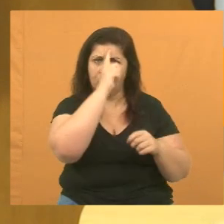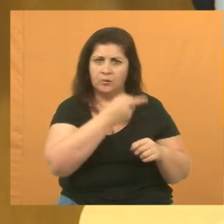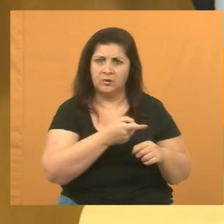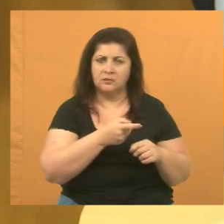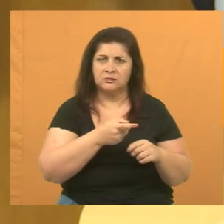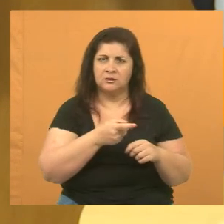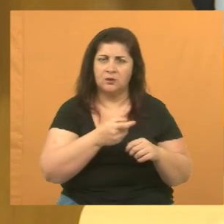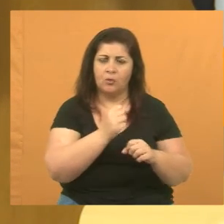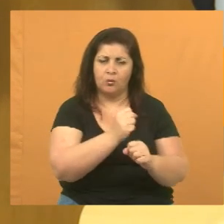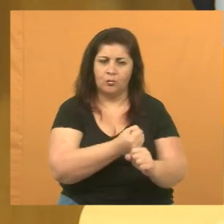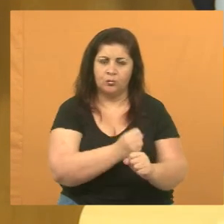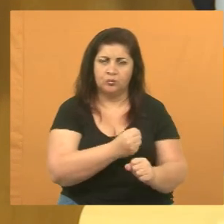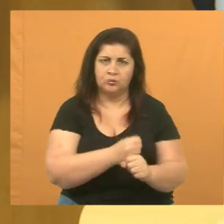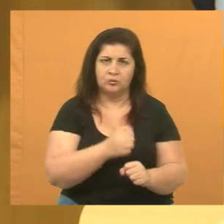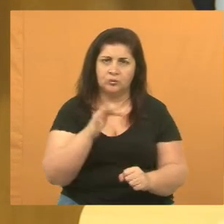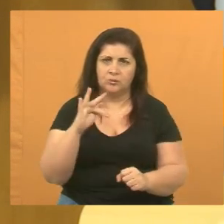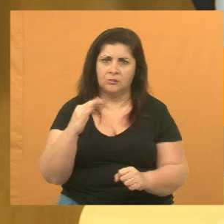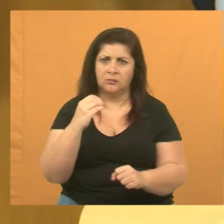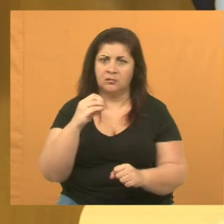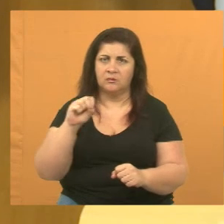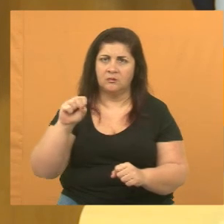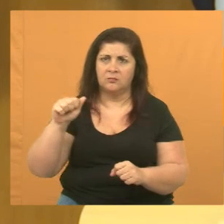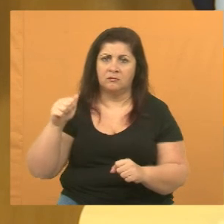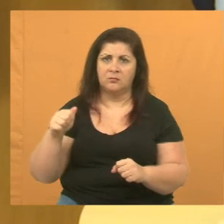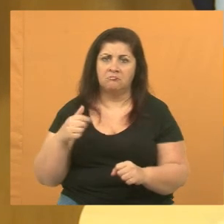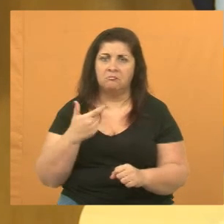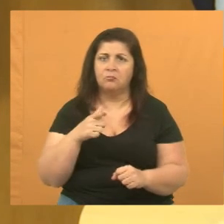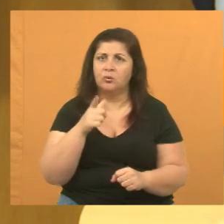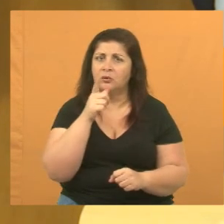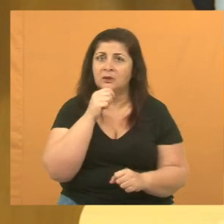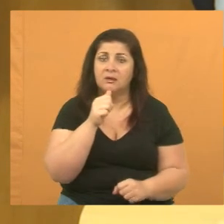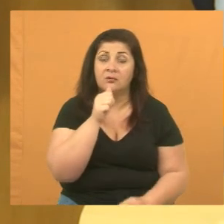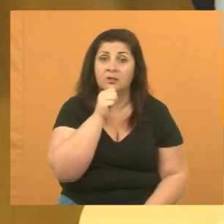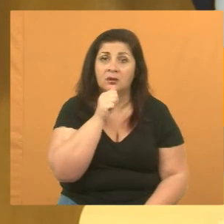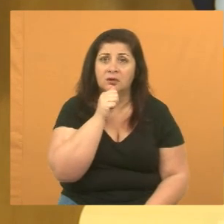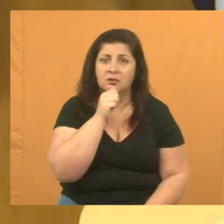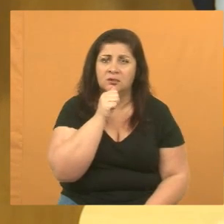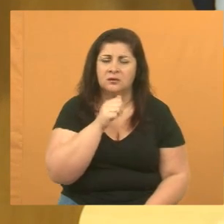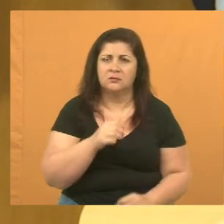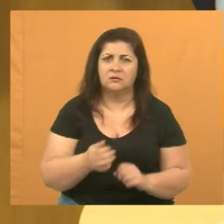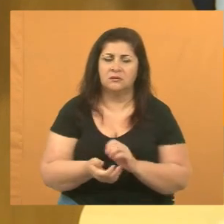fossas sépticas aqui. Então, eles não têm água até hoje.